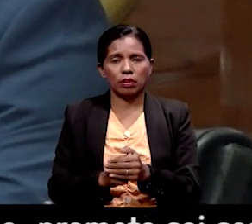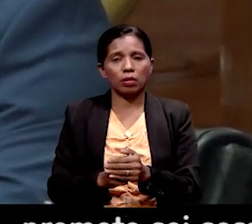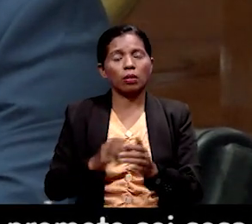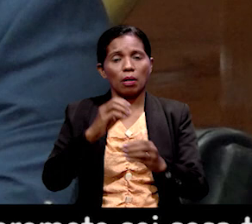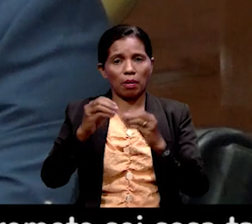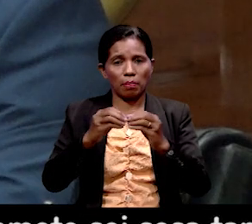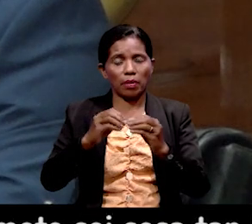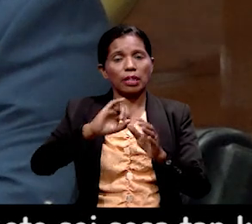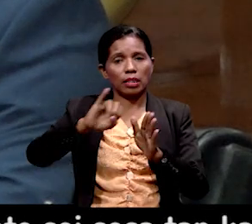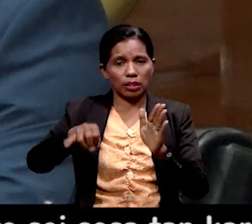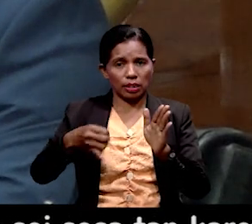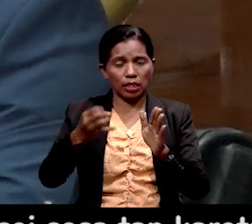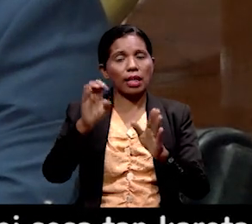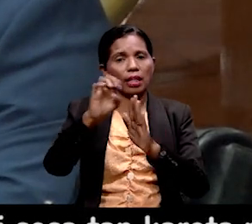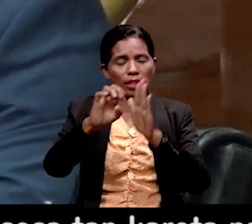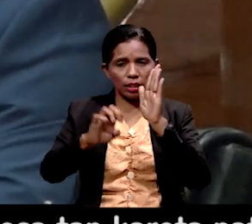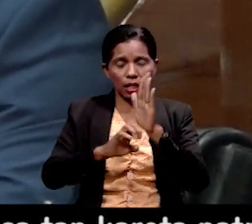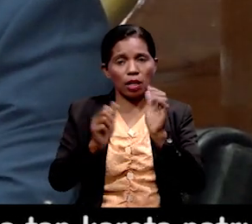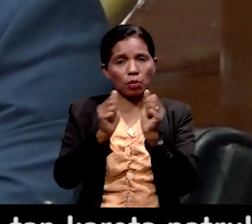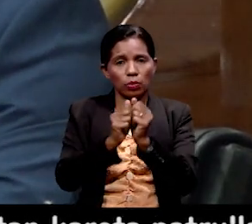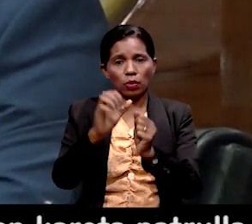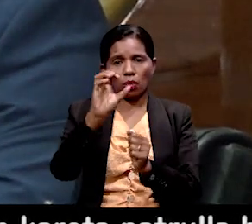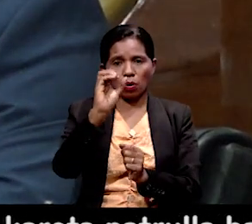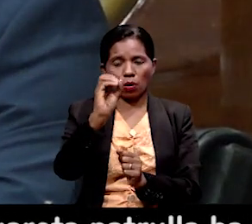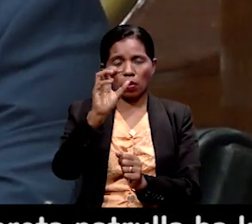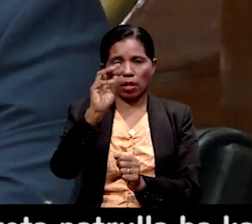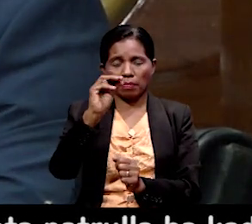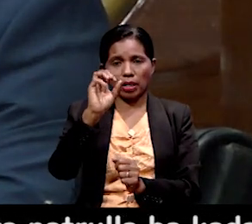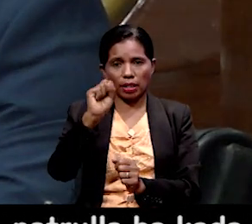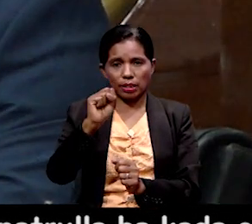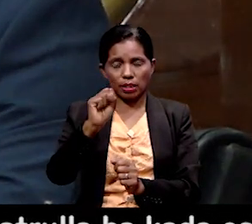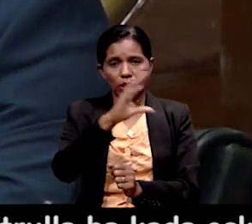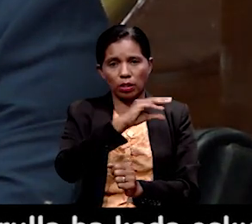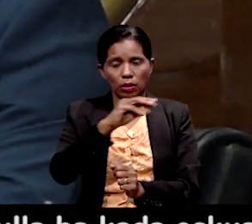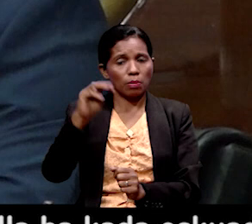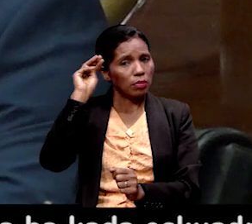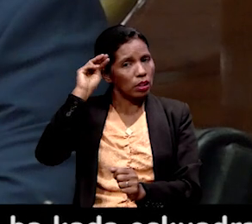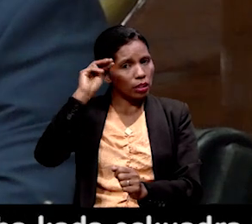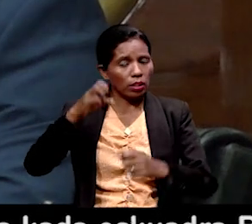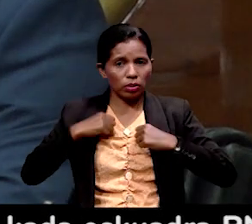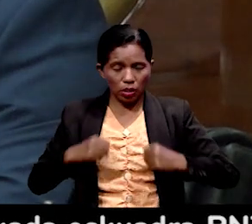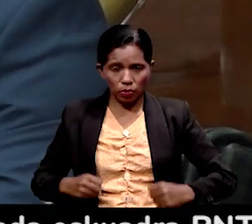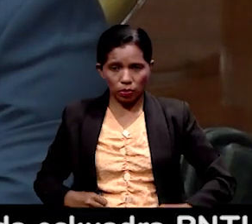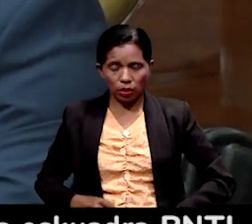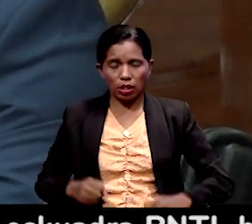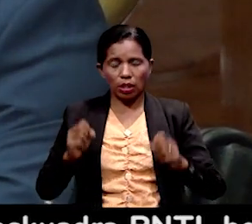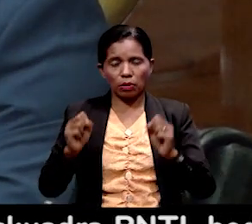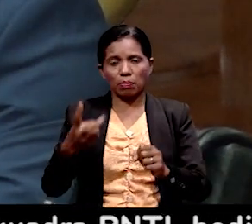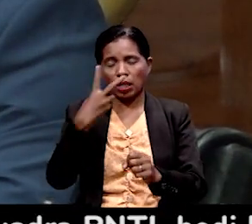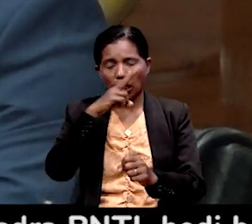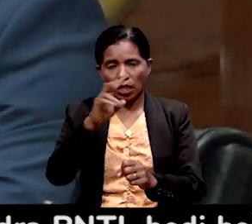União, ramuto com a Organização Mundial Saúde, a tu bele halo audit ou